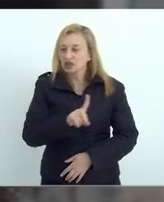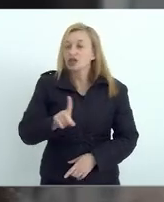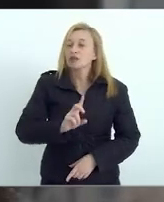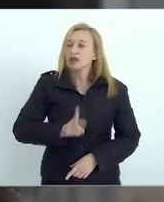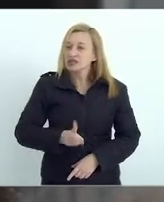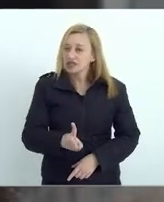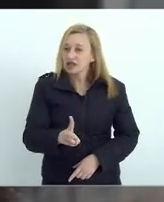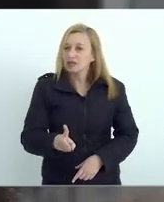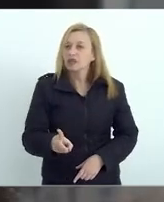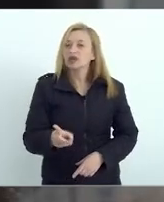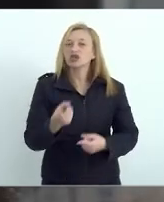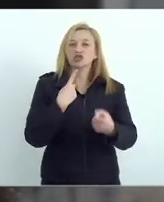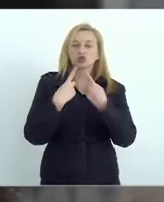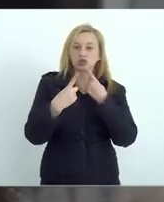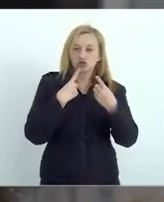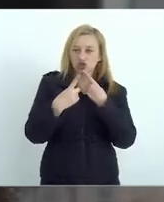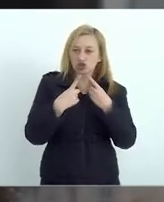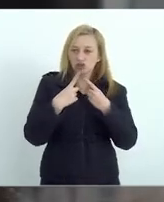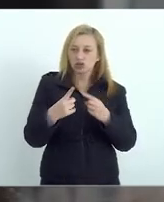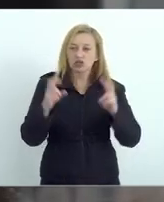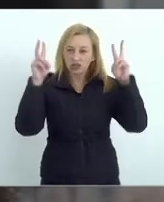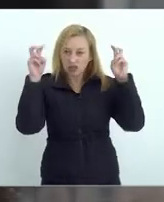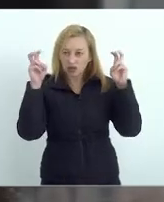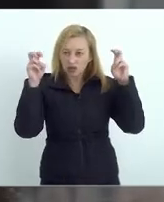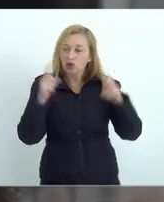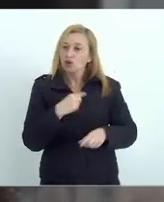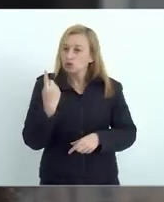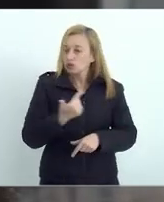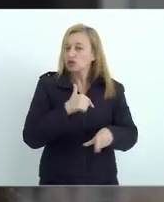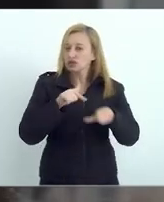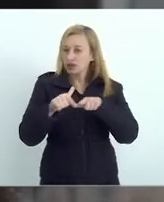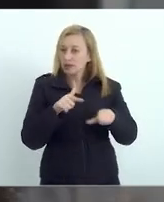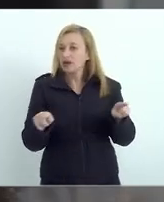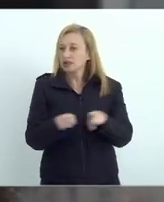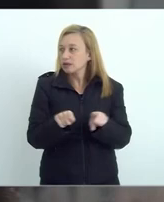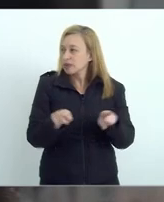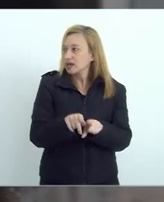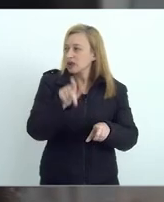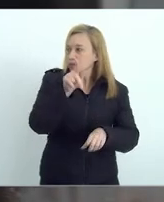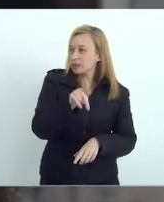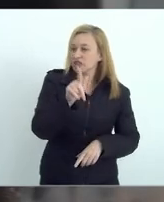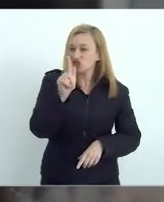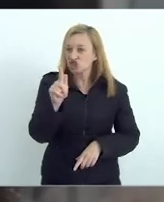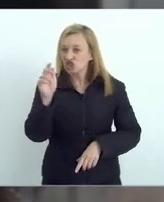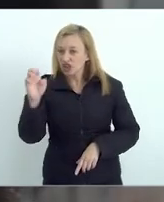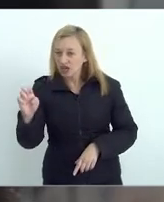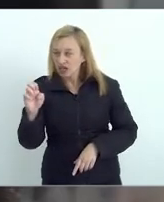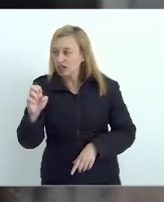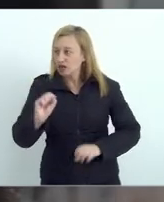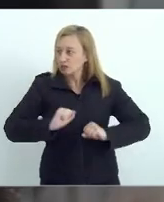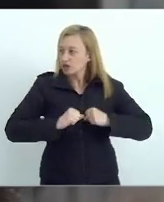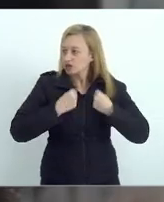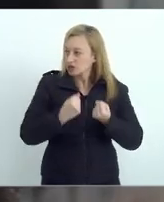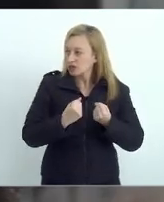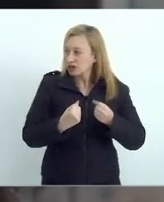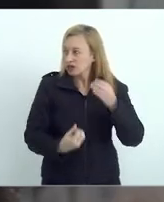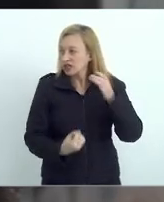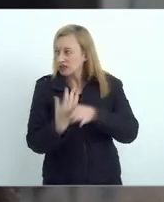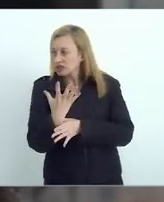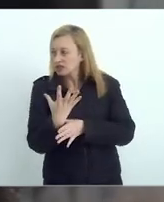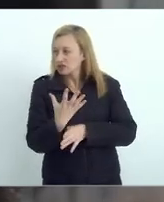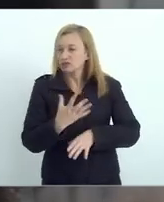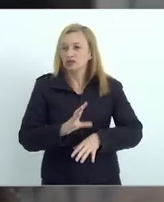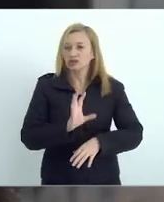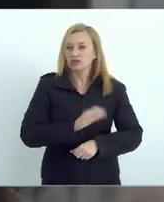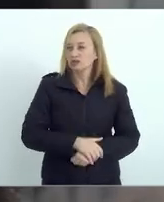também sempre presentes nesse debate os nossos mandatos por uma interlocução com a peixe para buscar construção de uma solução